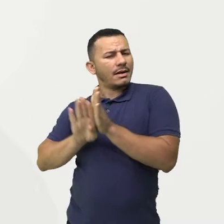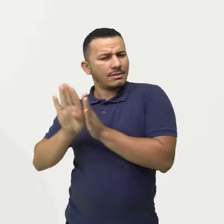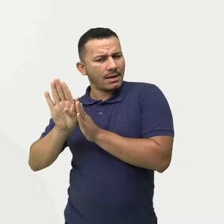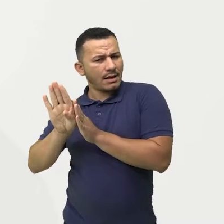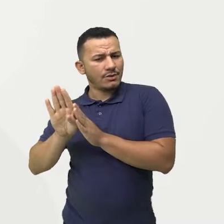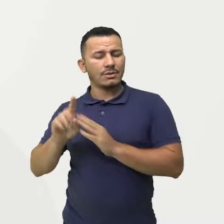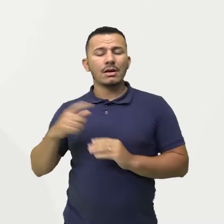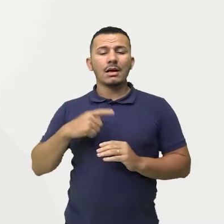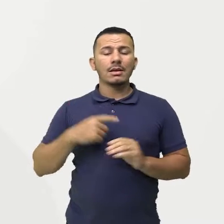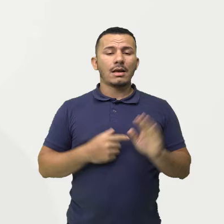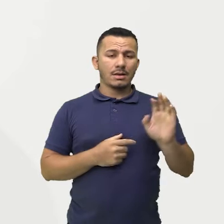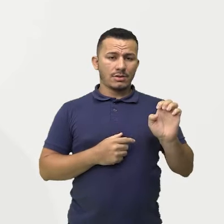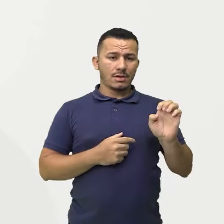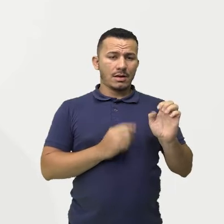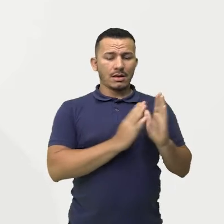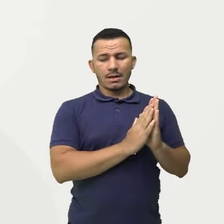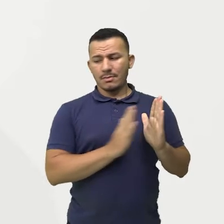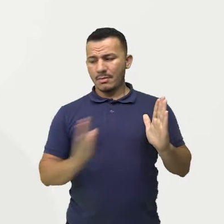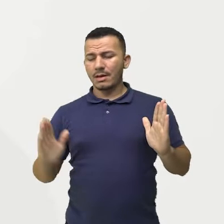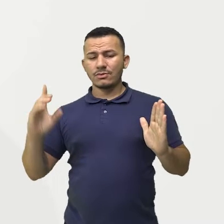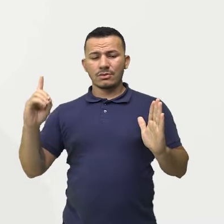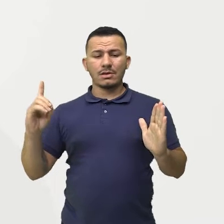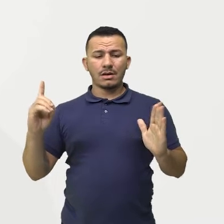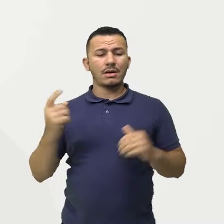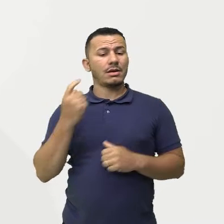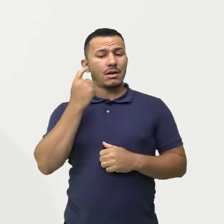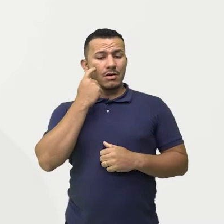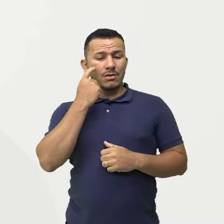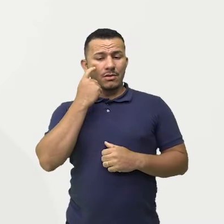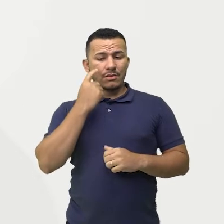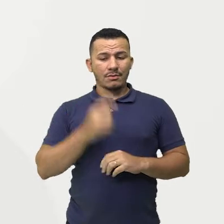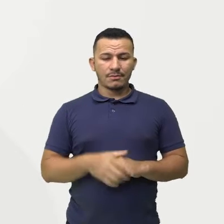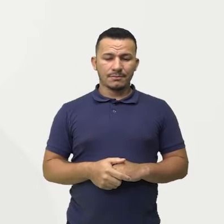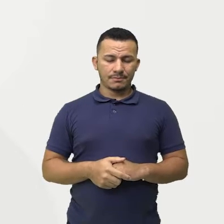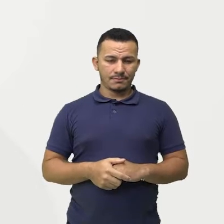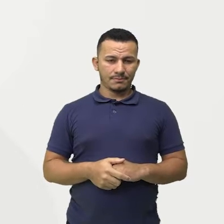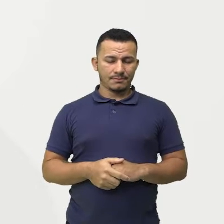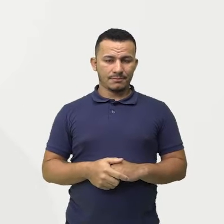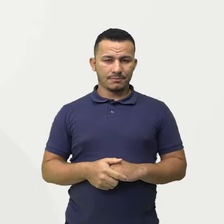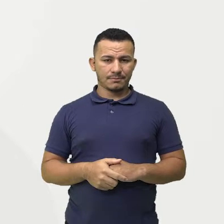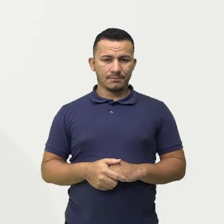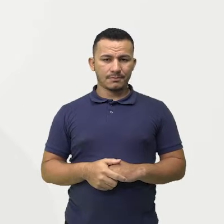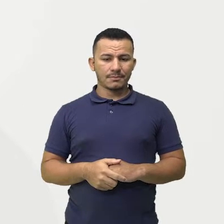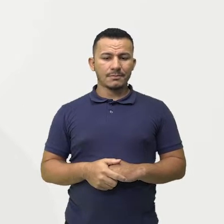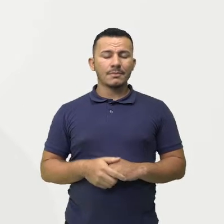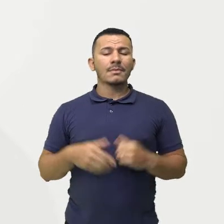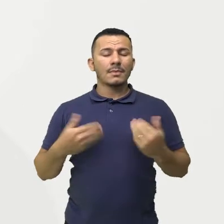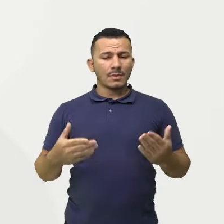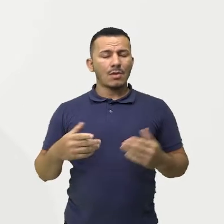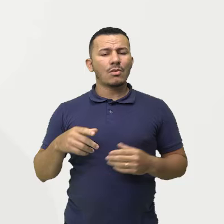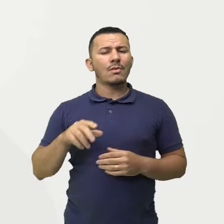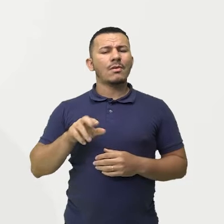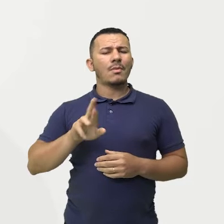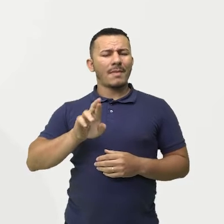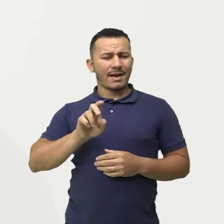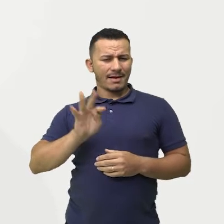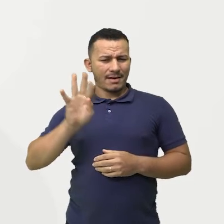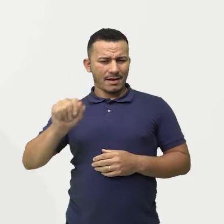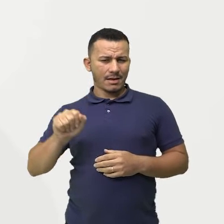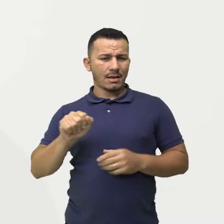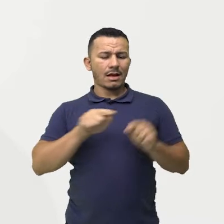crescente? É da esquerda para a direita. Então, olha aqui qual é a ideia. Pessoal, a ideia lógica de uma reta